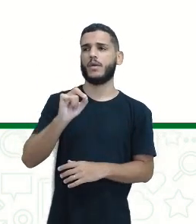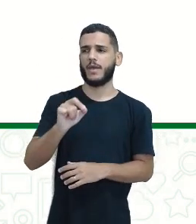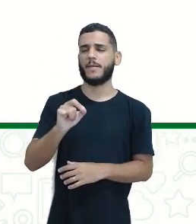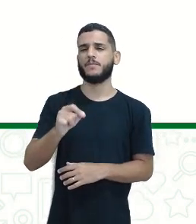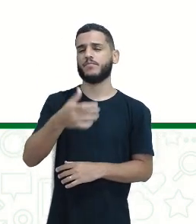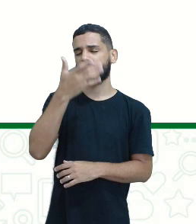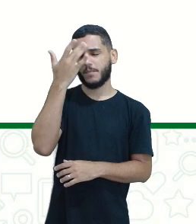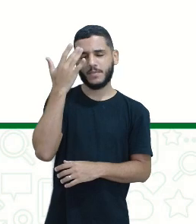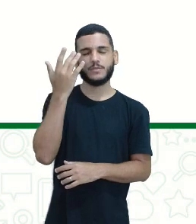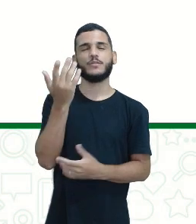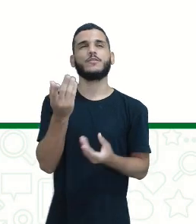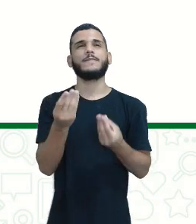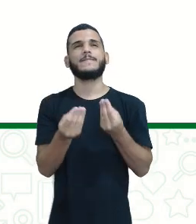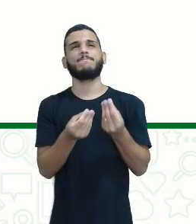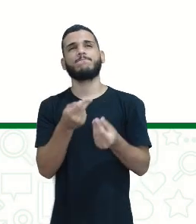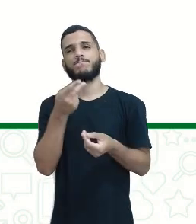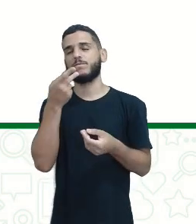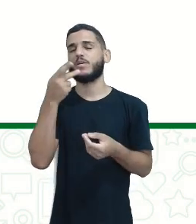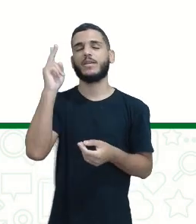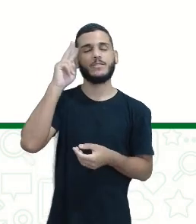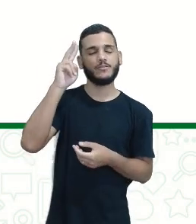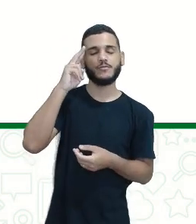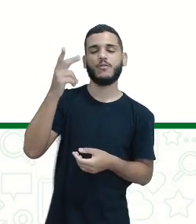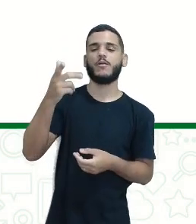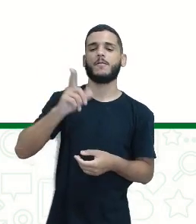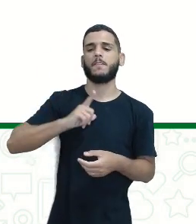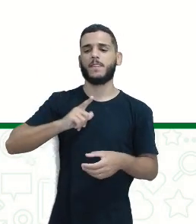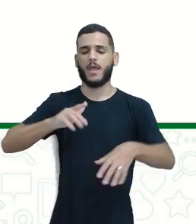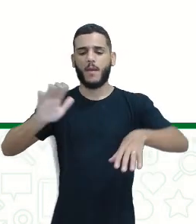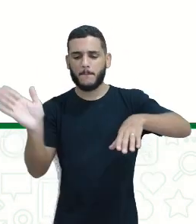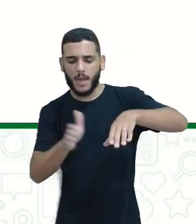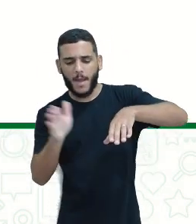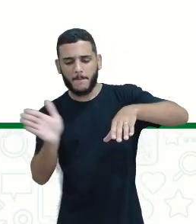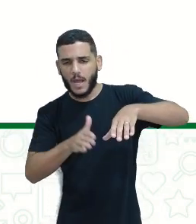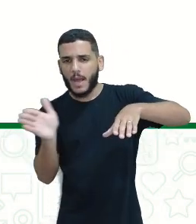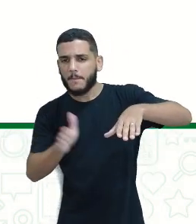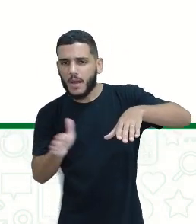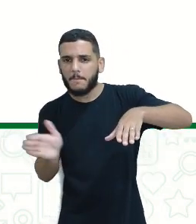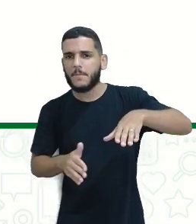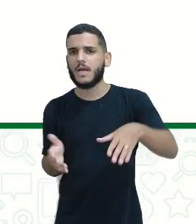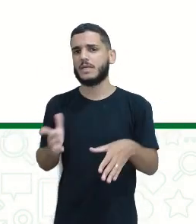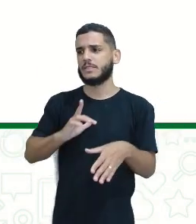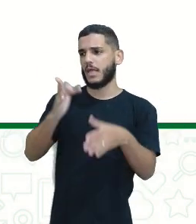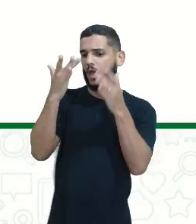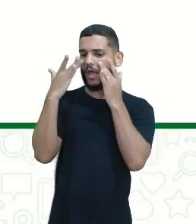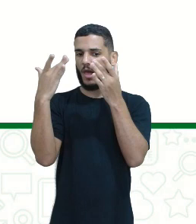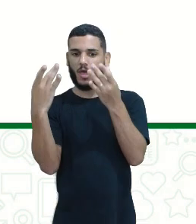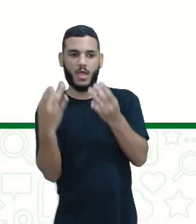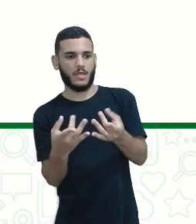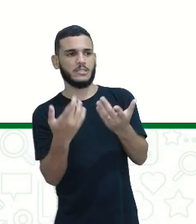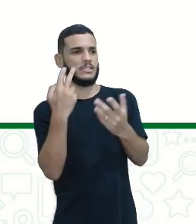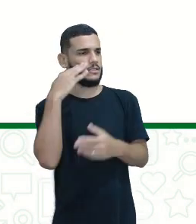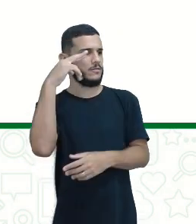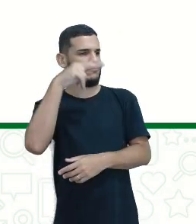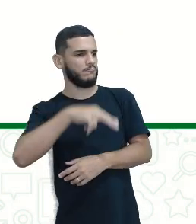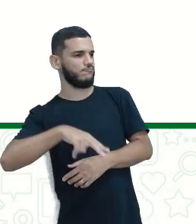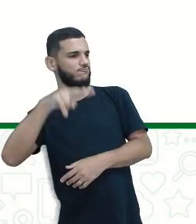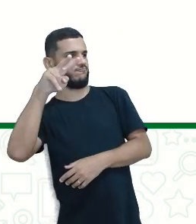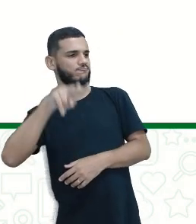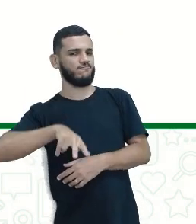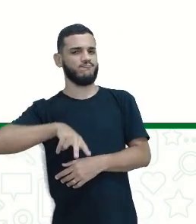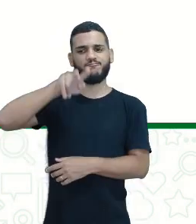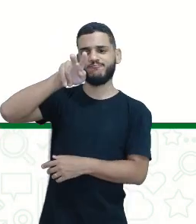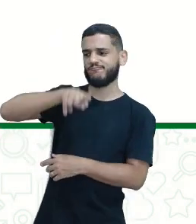de história, a contadora de história vai passando e fazendo som, chamando a atenção. É como se ela tivesse, e ele